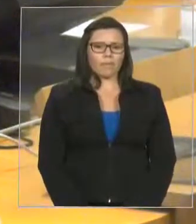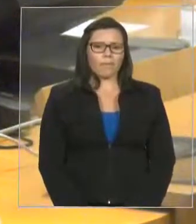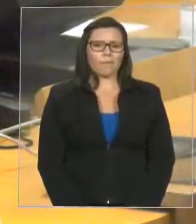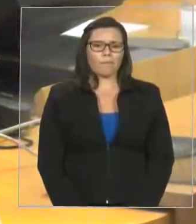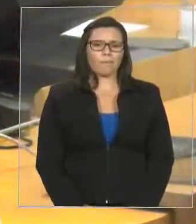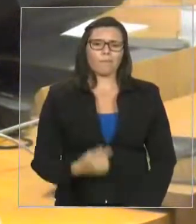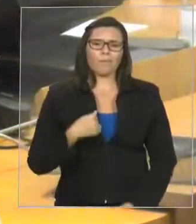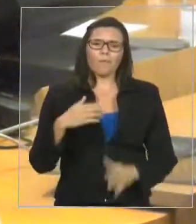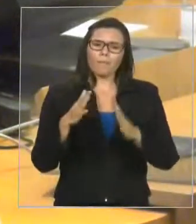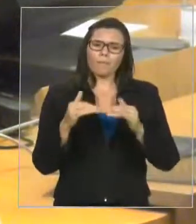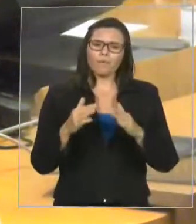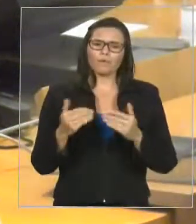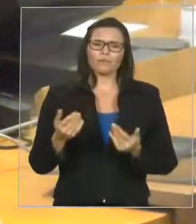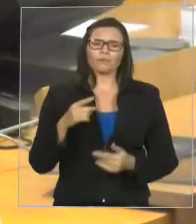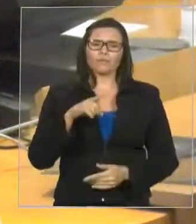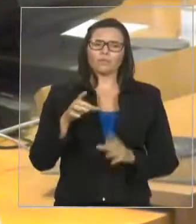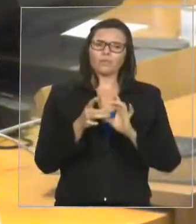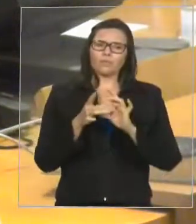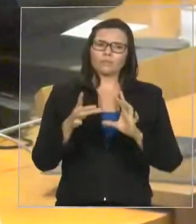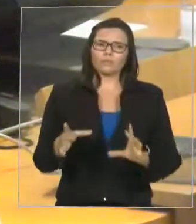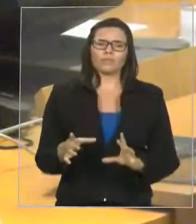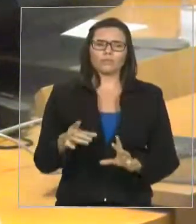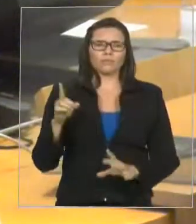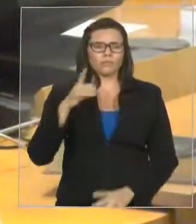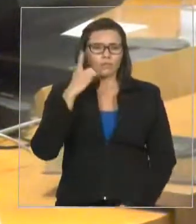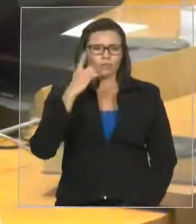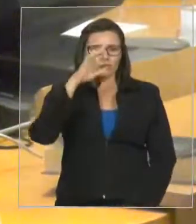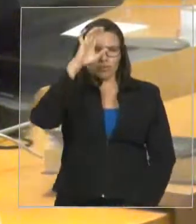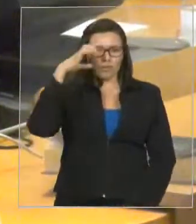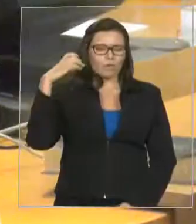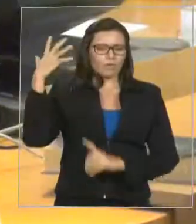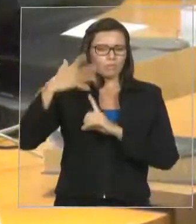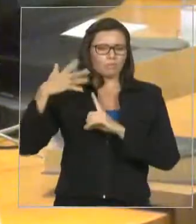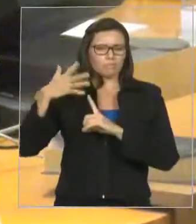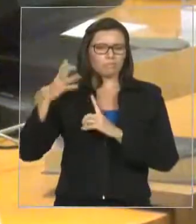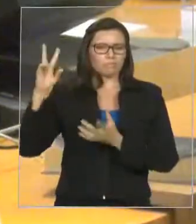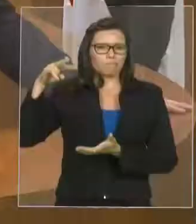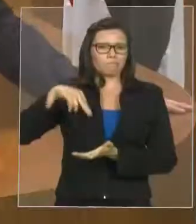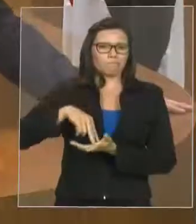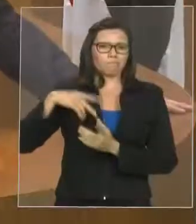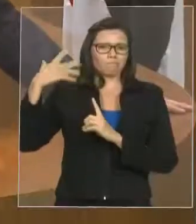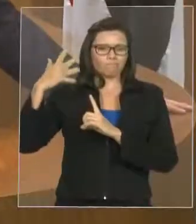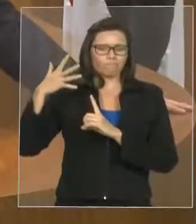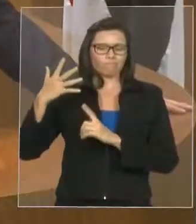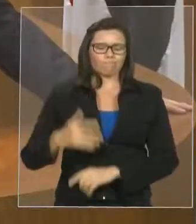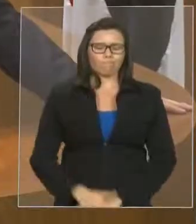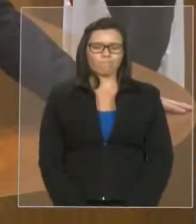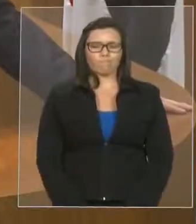garantam a fala do deputado Bright, que está em plenário, que está na tribuna.